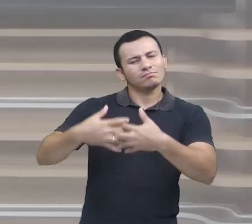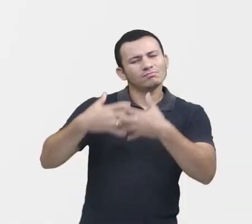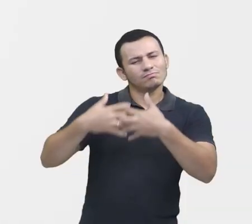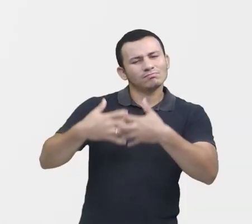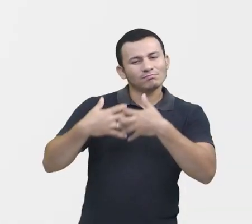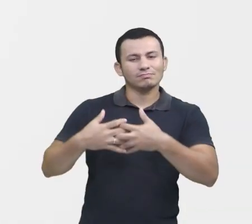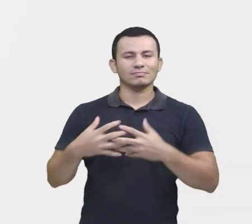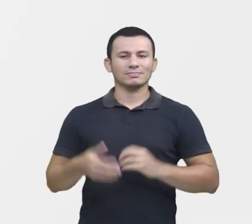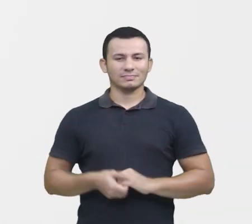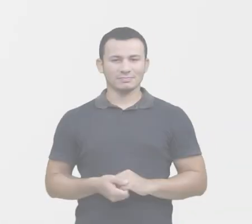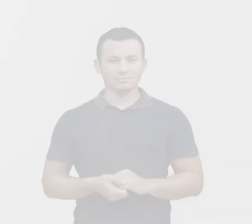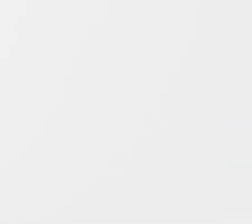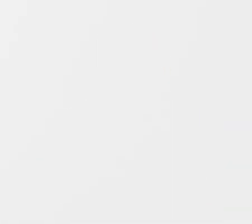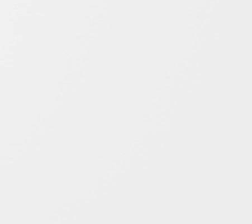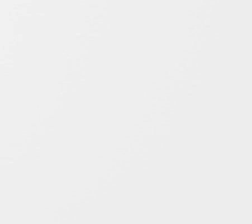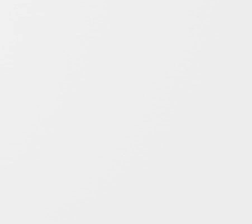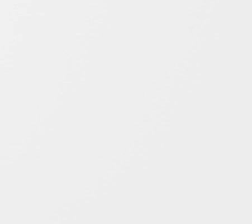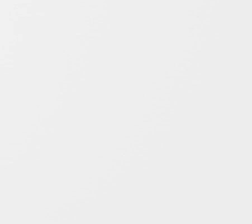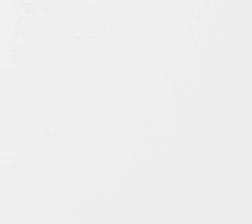exercitando.